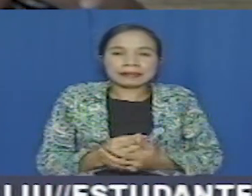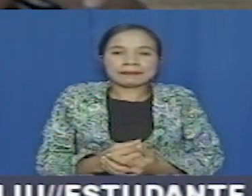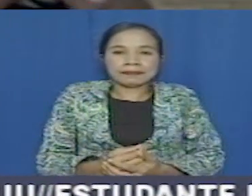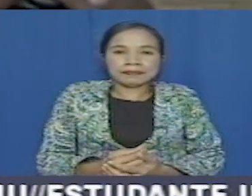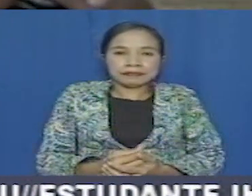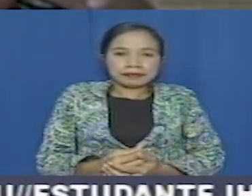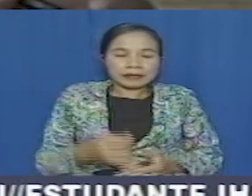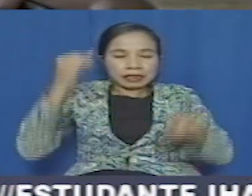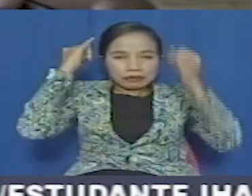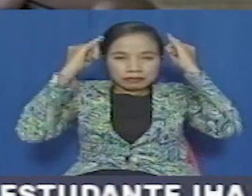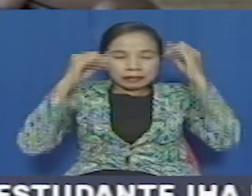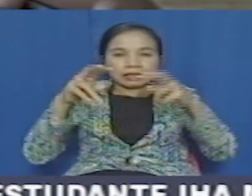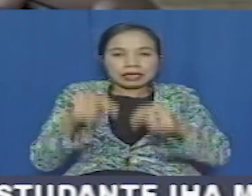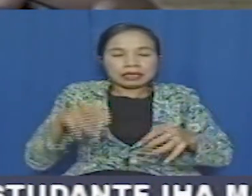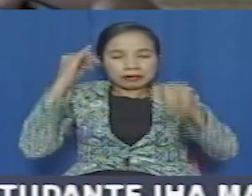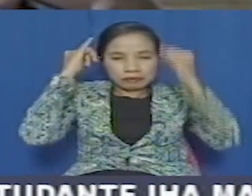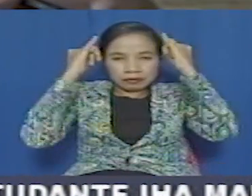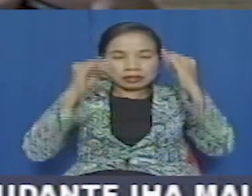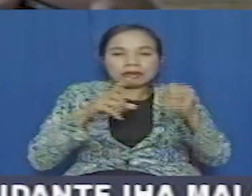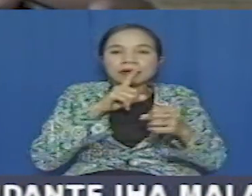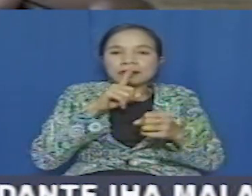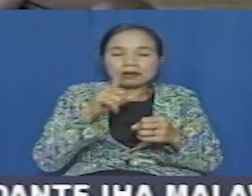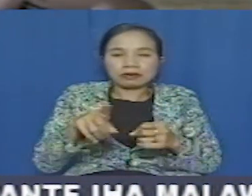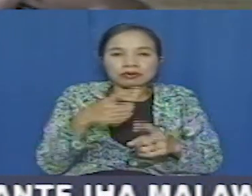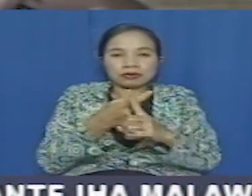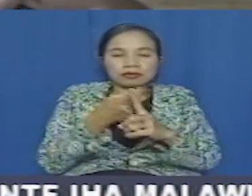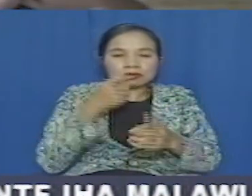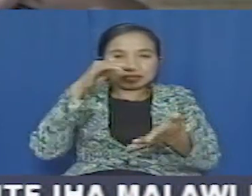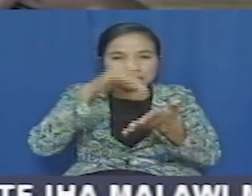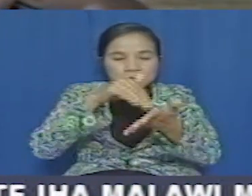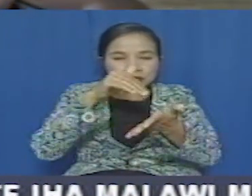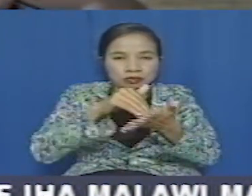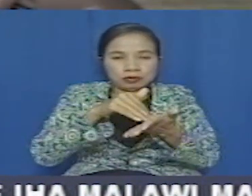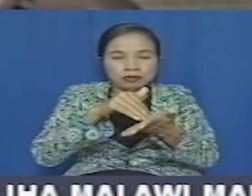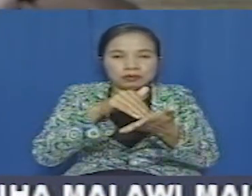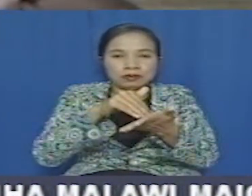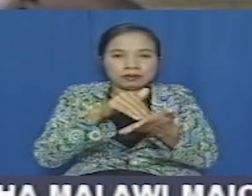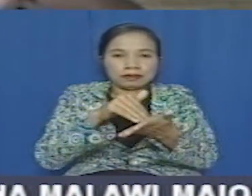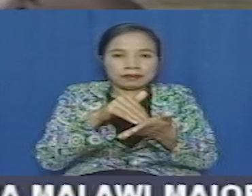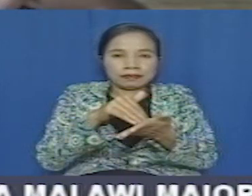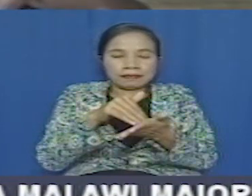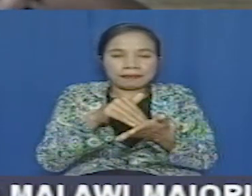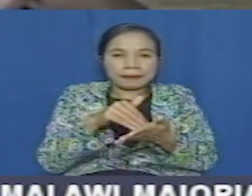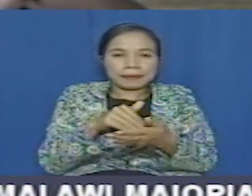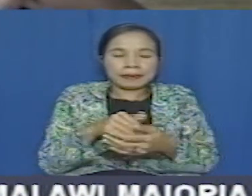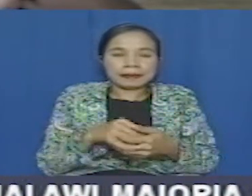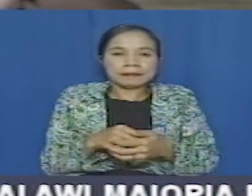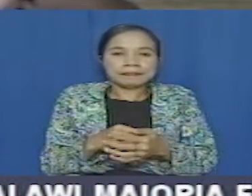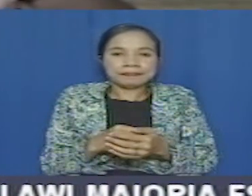bit nia comunidade tem informasau nebe credível. Lihusi estudu ruma, lihusi ensaio clínico ruma